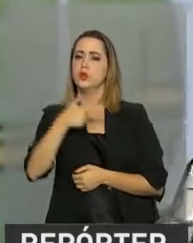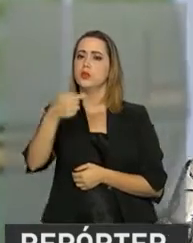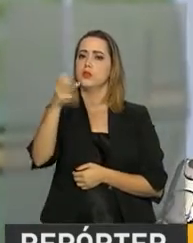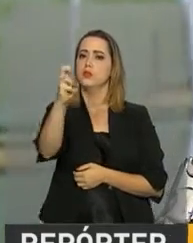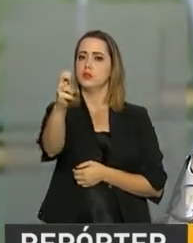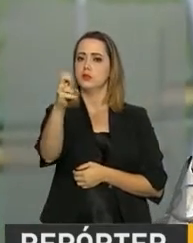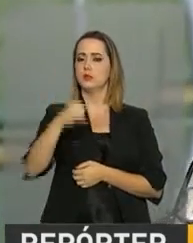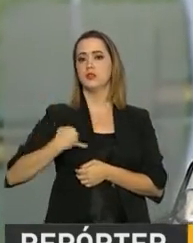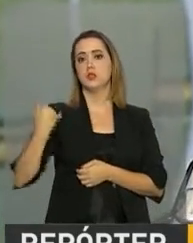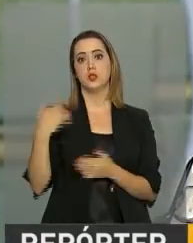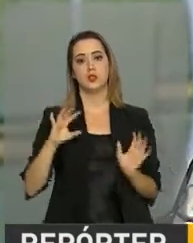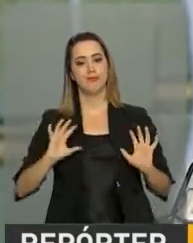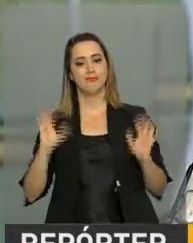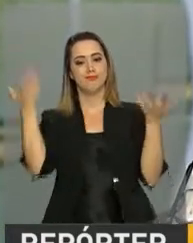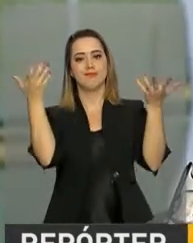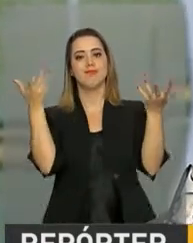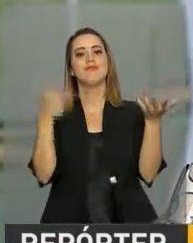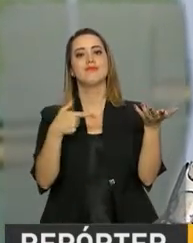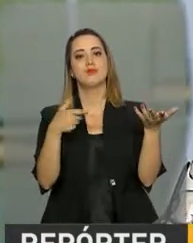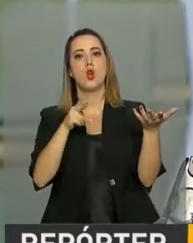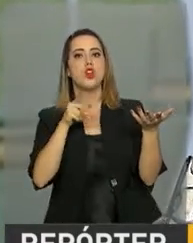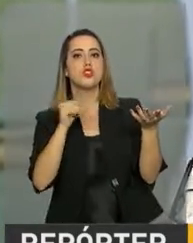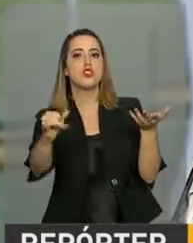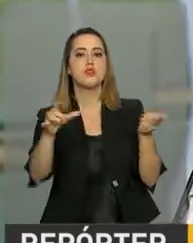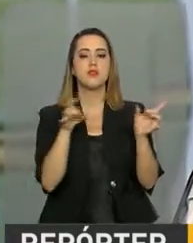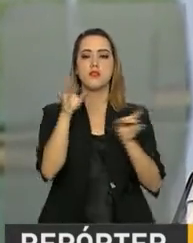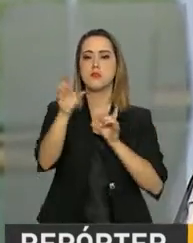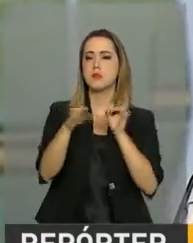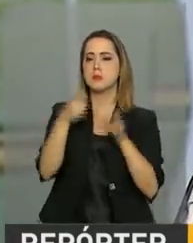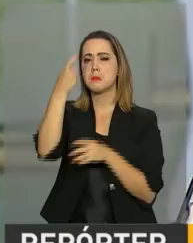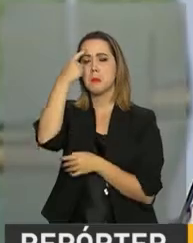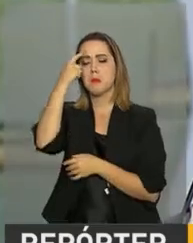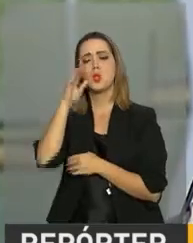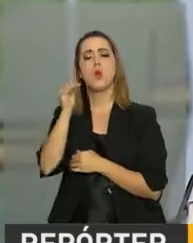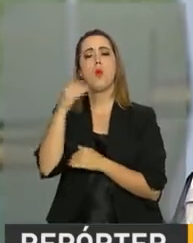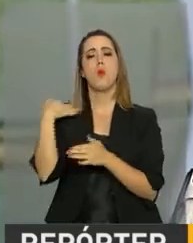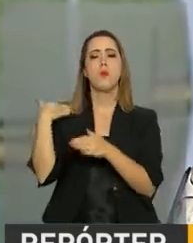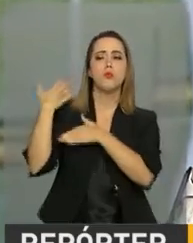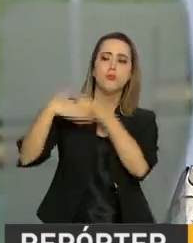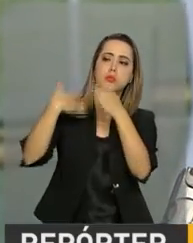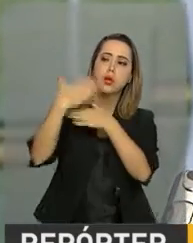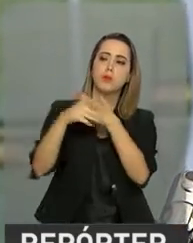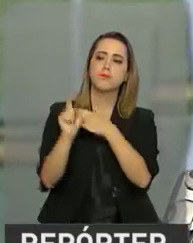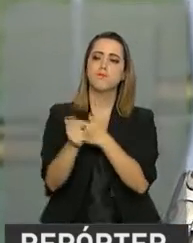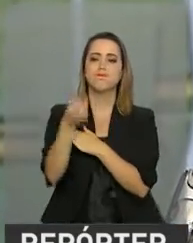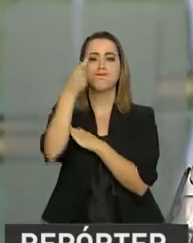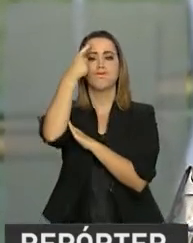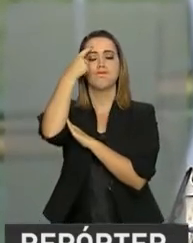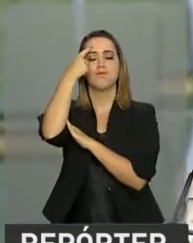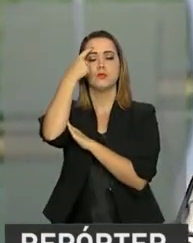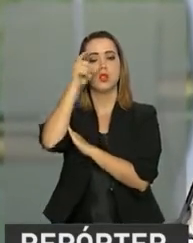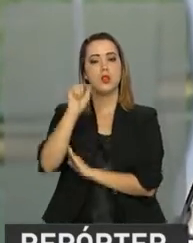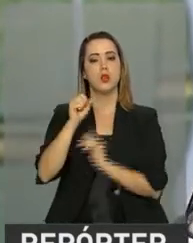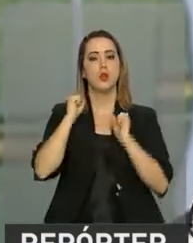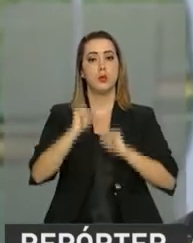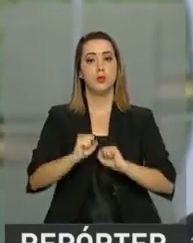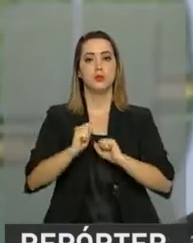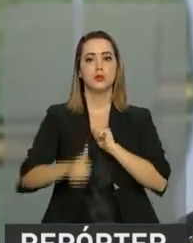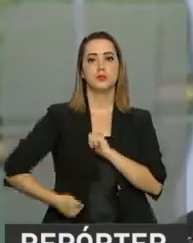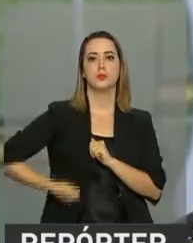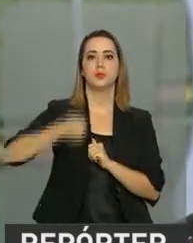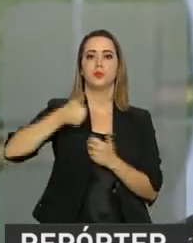e comemorarmos essa data, pensar no que foram esses anos e fazer uma reflexão de como nós podemos